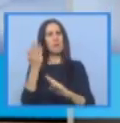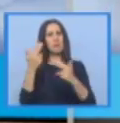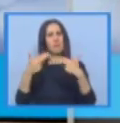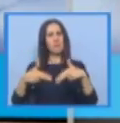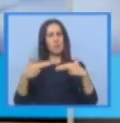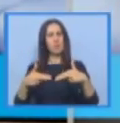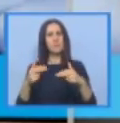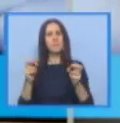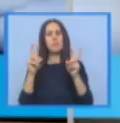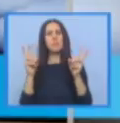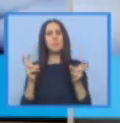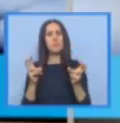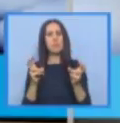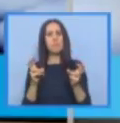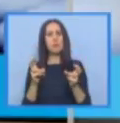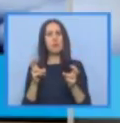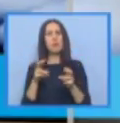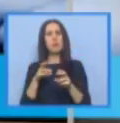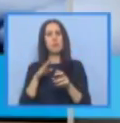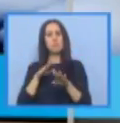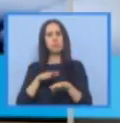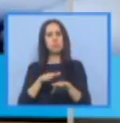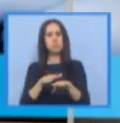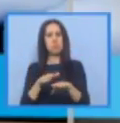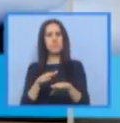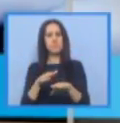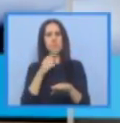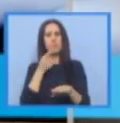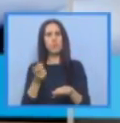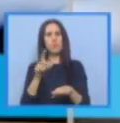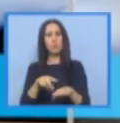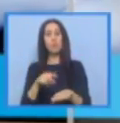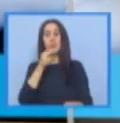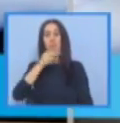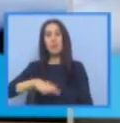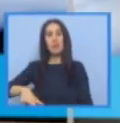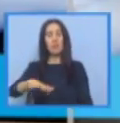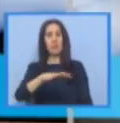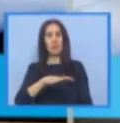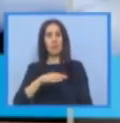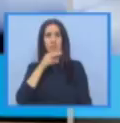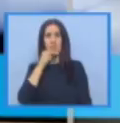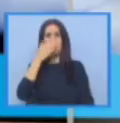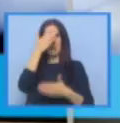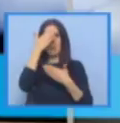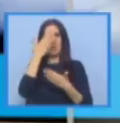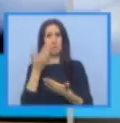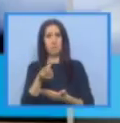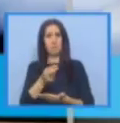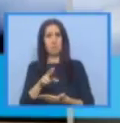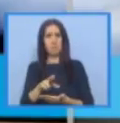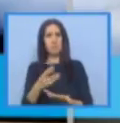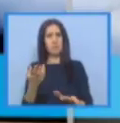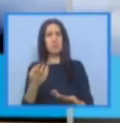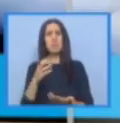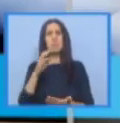naquilo que chamam a marcha do retorno, porque, no fundo, aquelas terras também eram terras árabes, portanto, o Estado